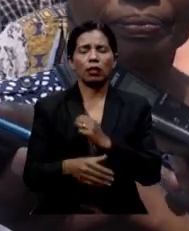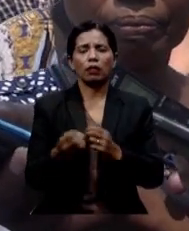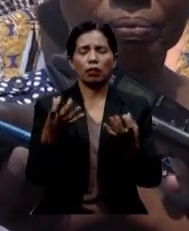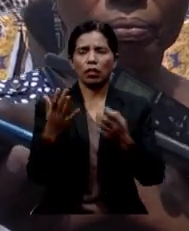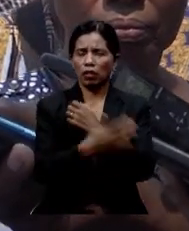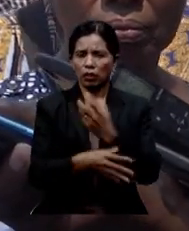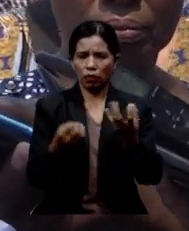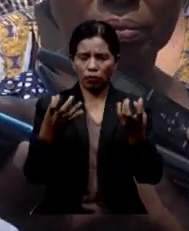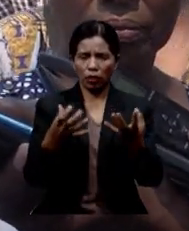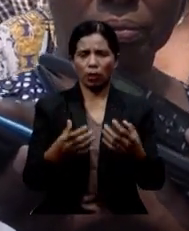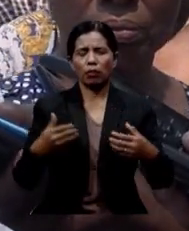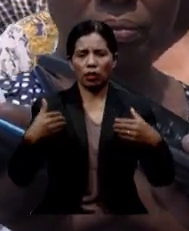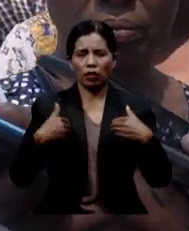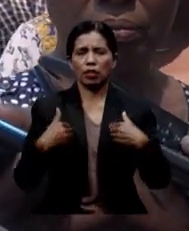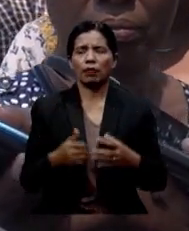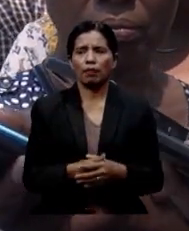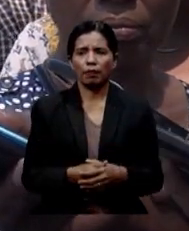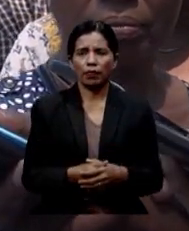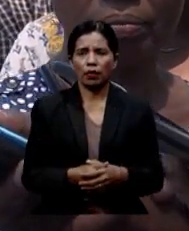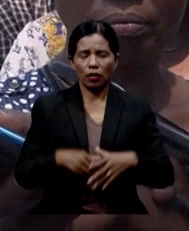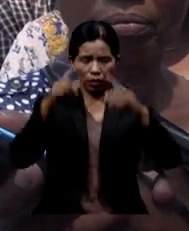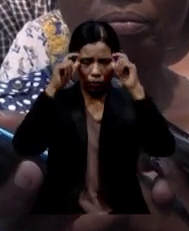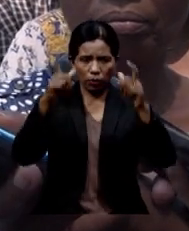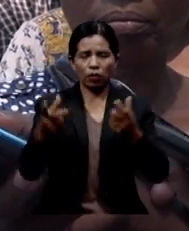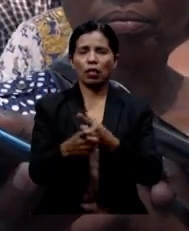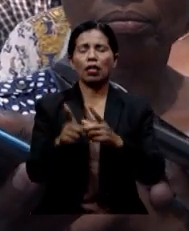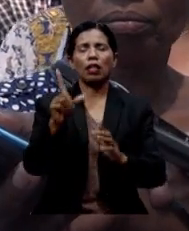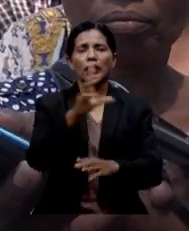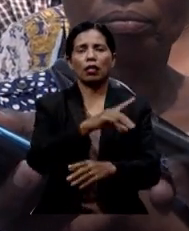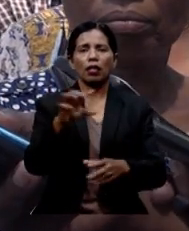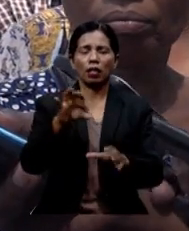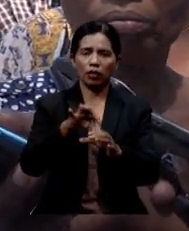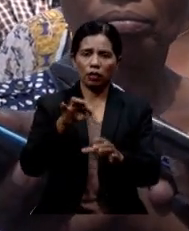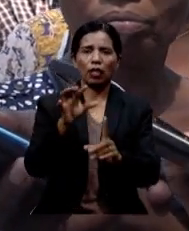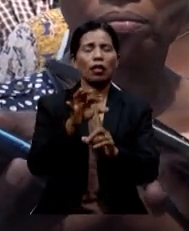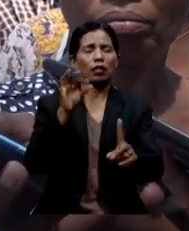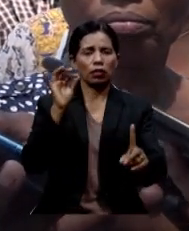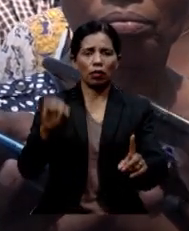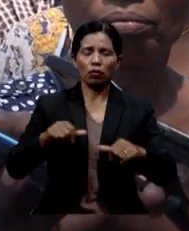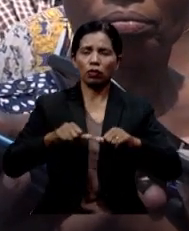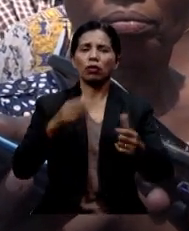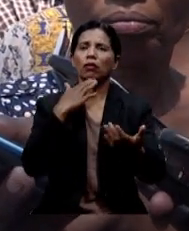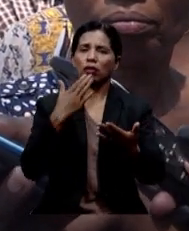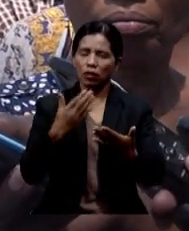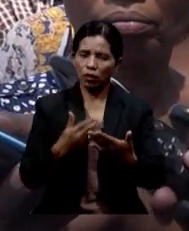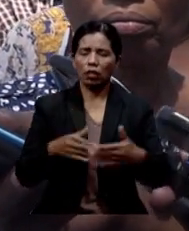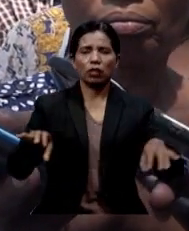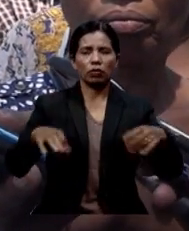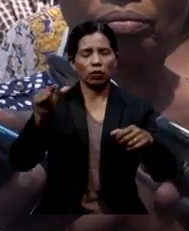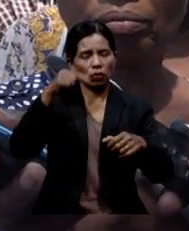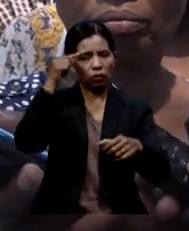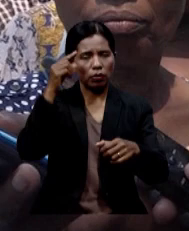Raibot, o que dá tão? Timor, eleição lá normal, pacífico, e o governo funciona, e